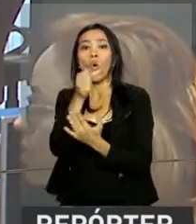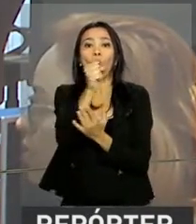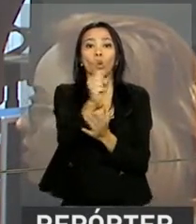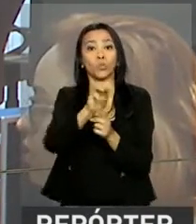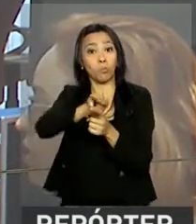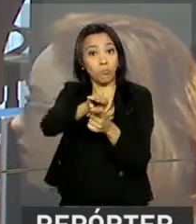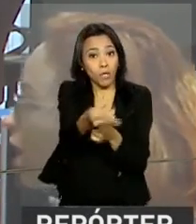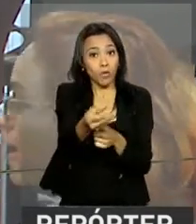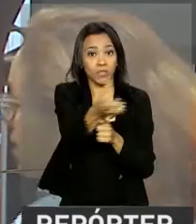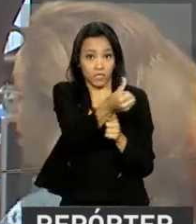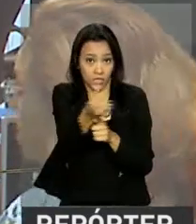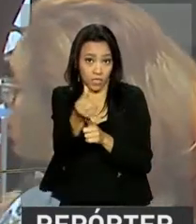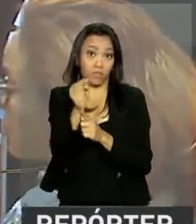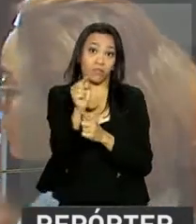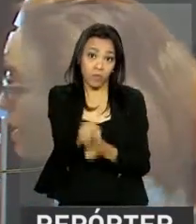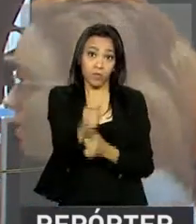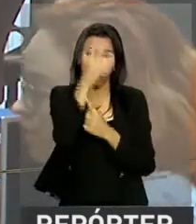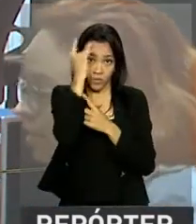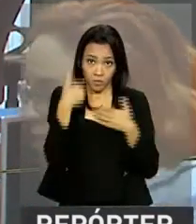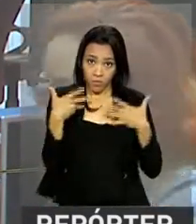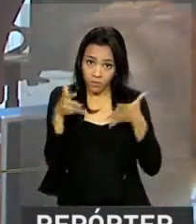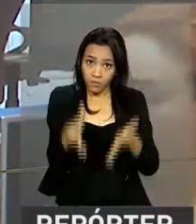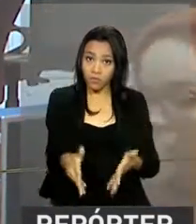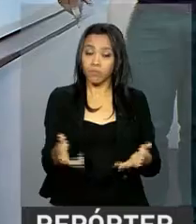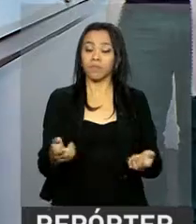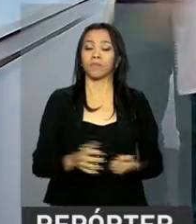e seiscentos mil participantes